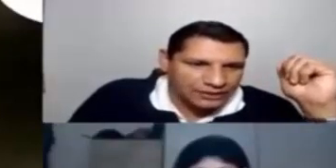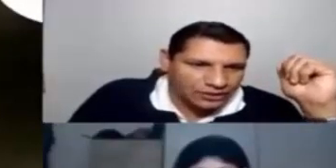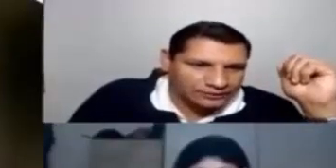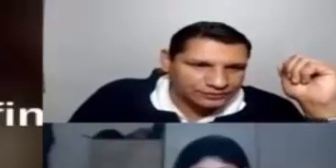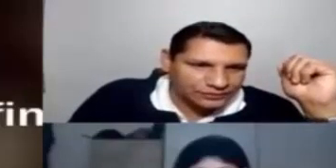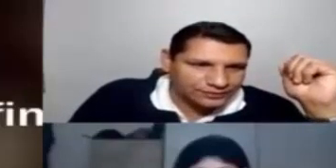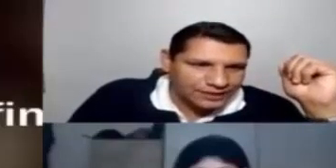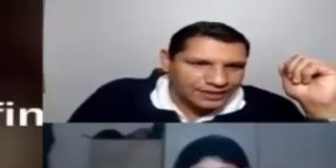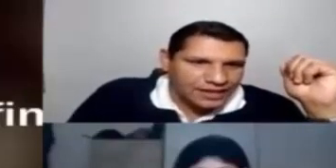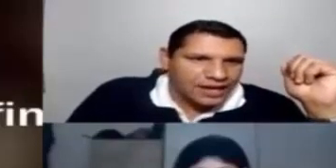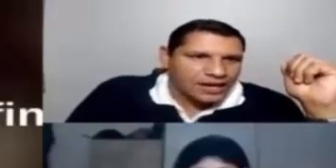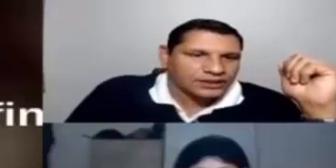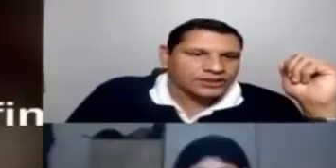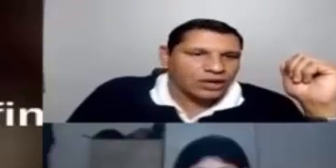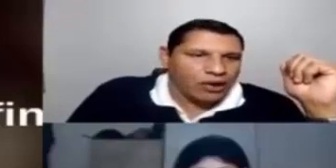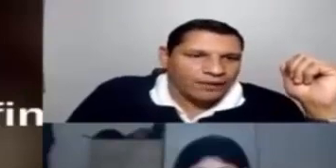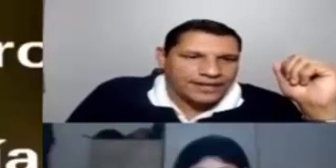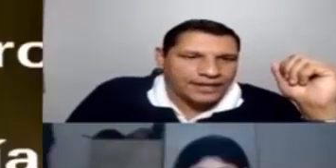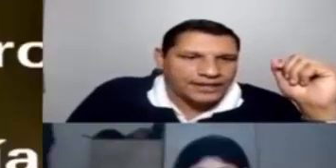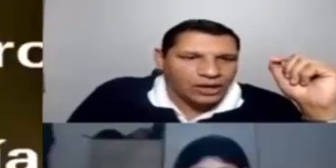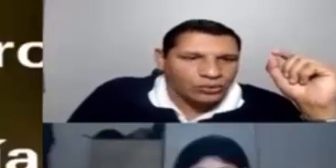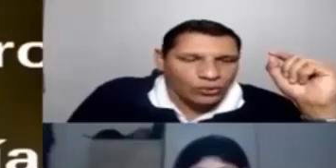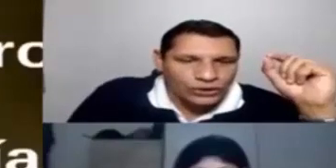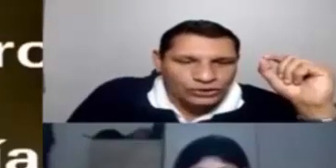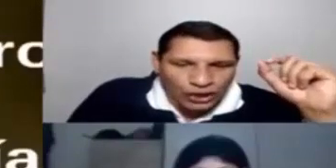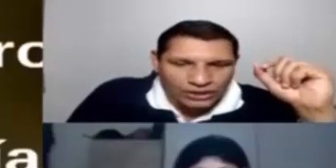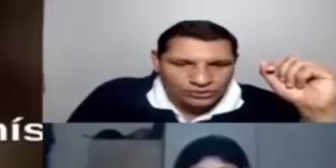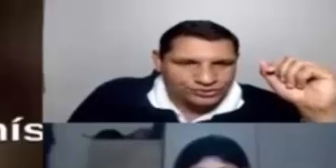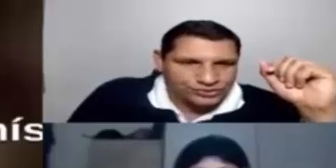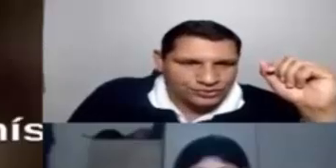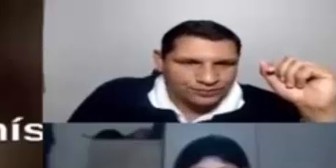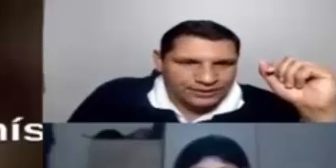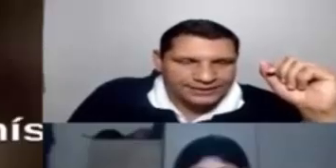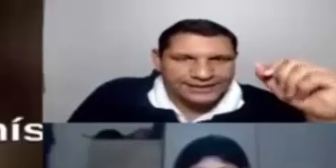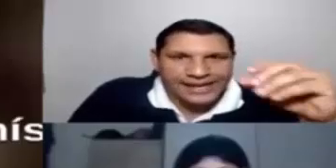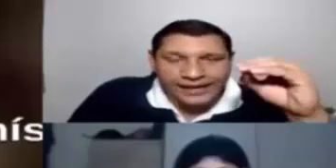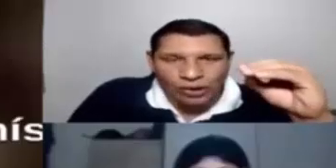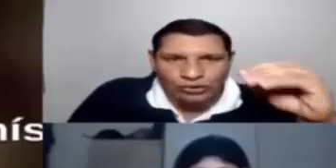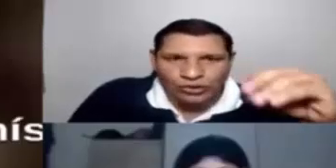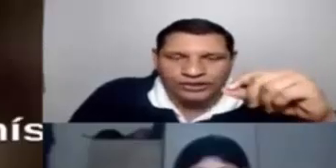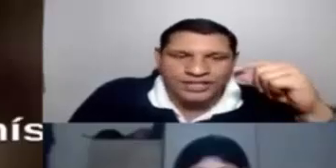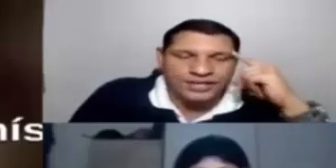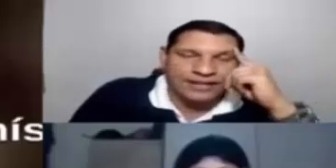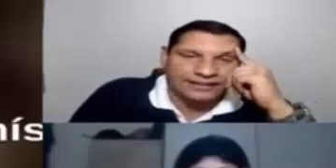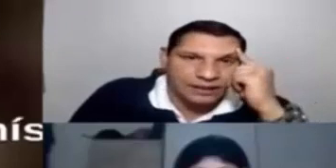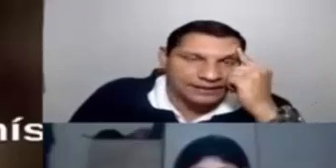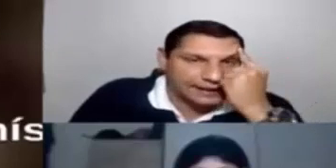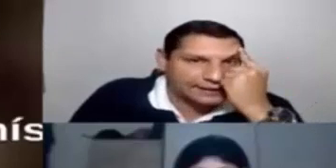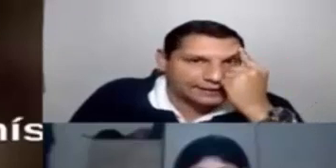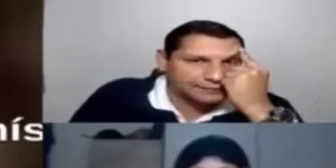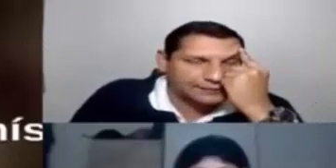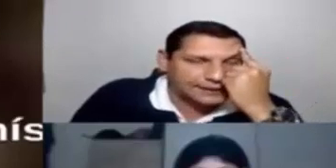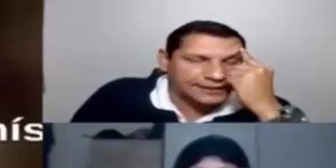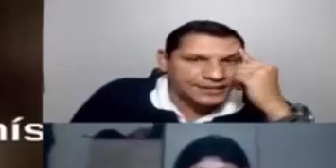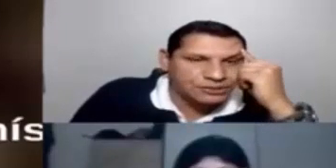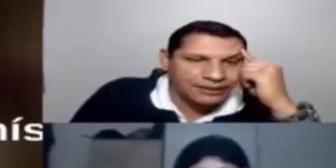tela aí, ó. Então, ó, ergueu os olhos. E se ergueu os olhos, tem gente que vai interpretar